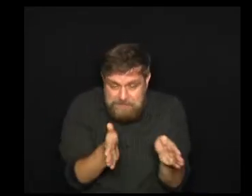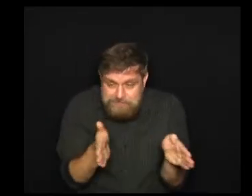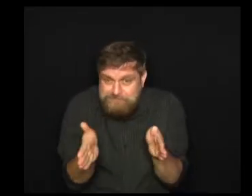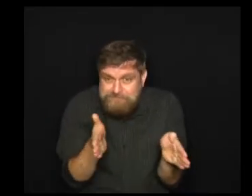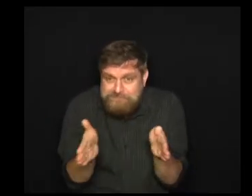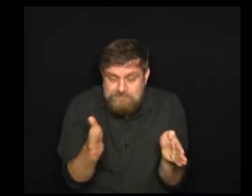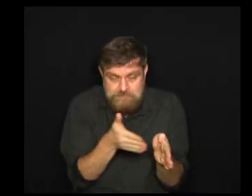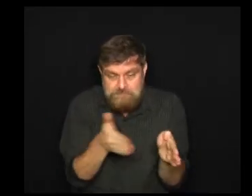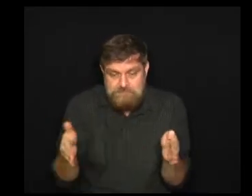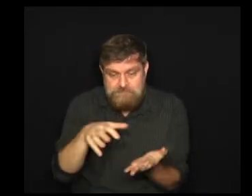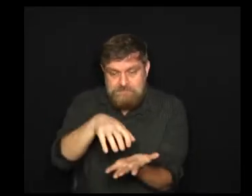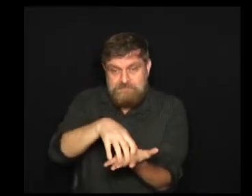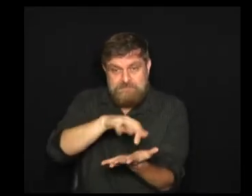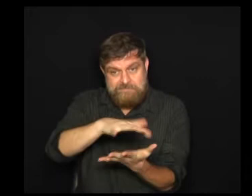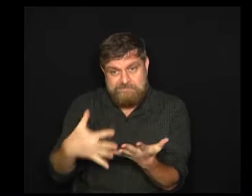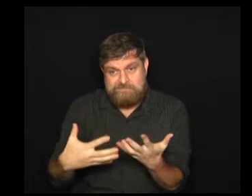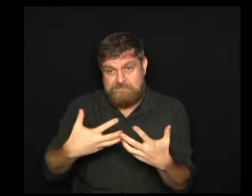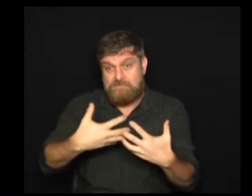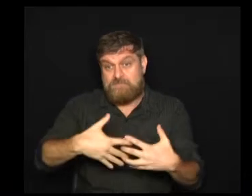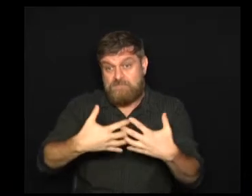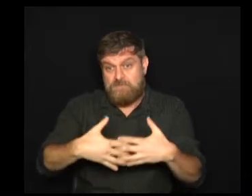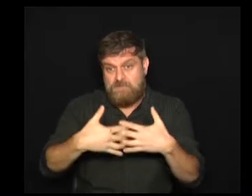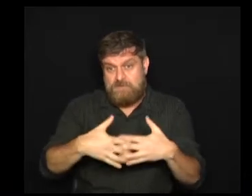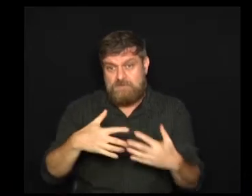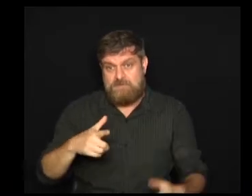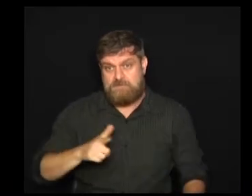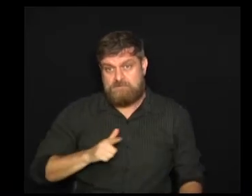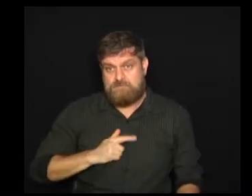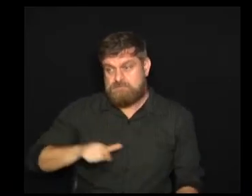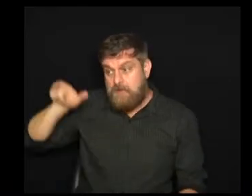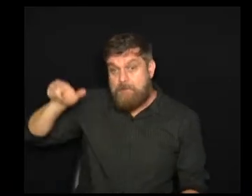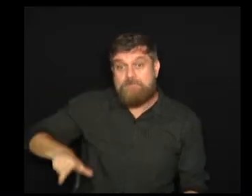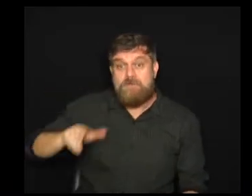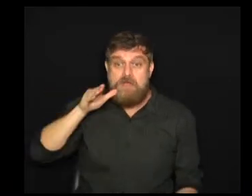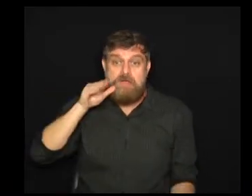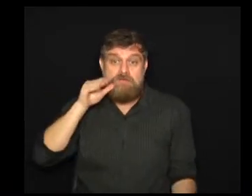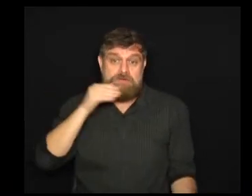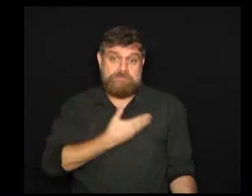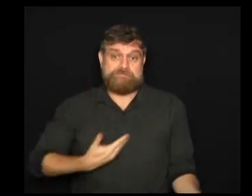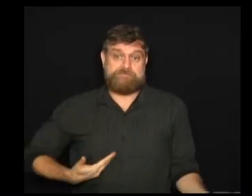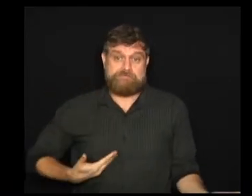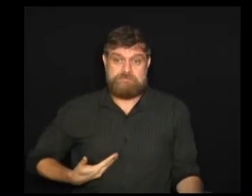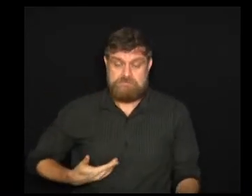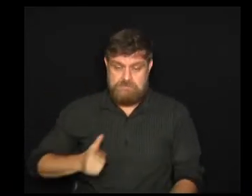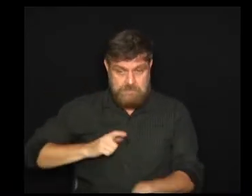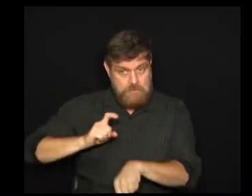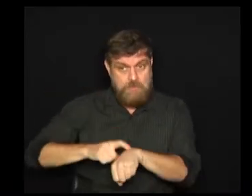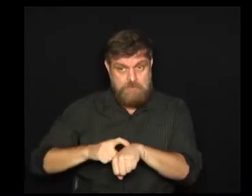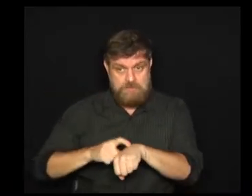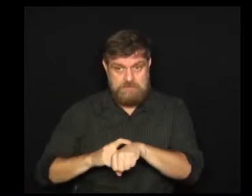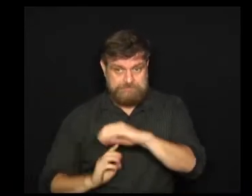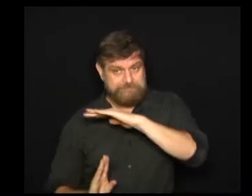de funcionamento da central. Porque, afinal, são servidoras públicas também, né, que têm esse horário.